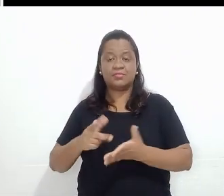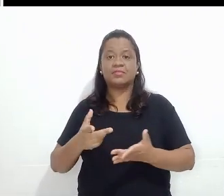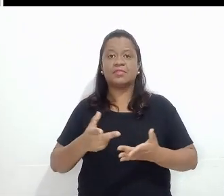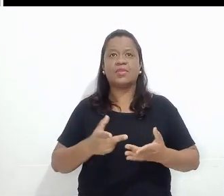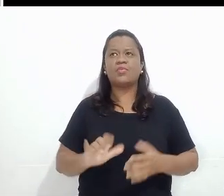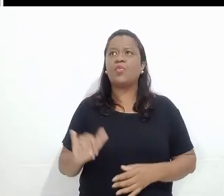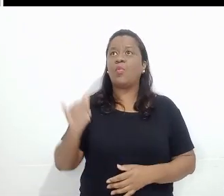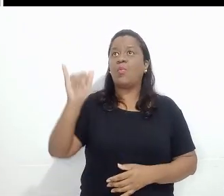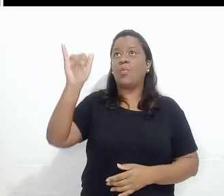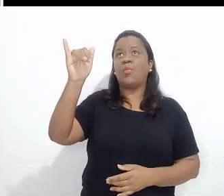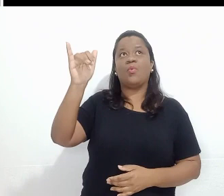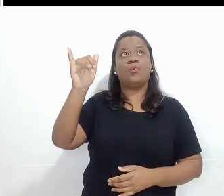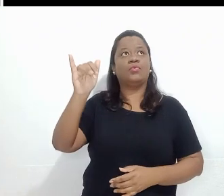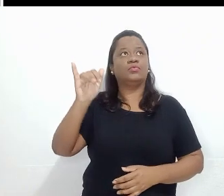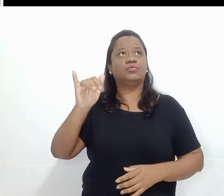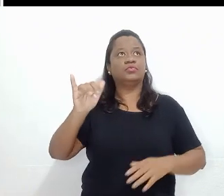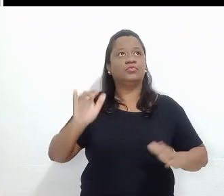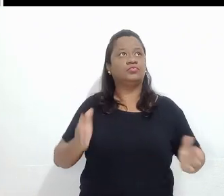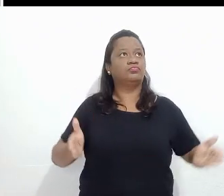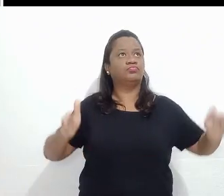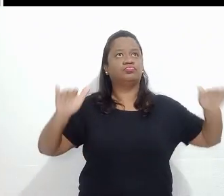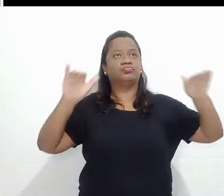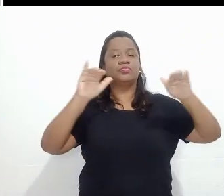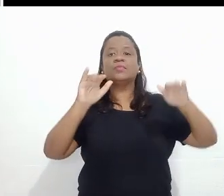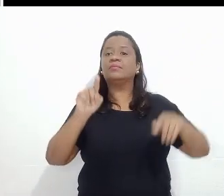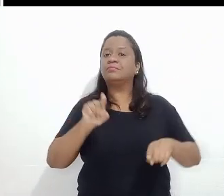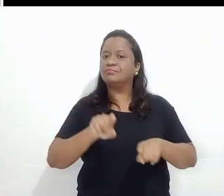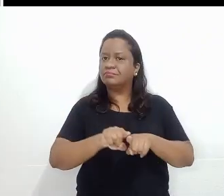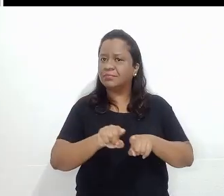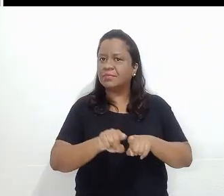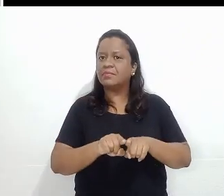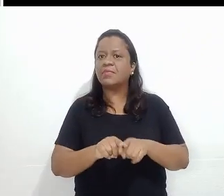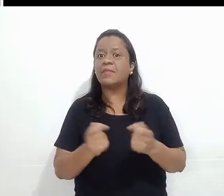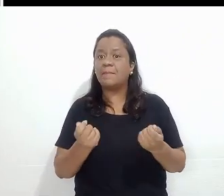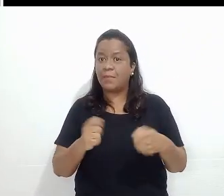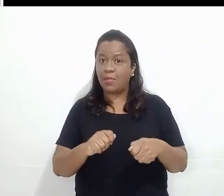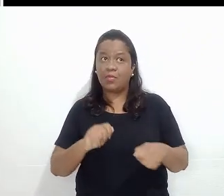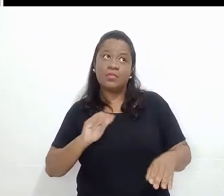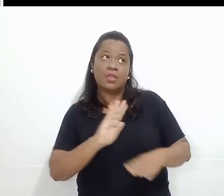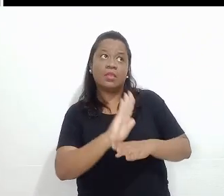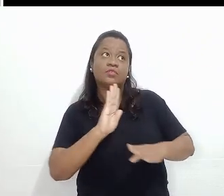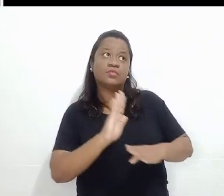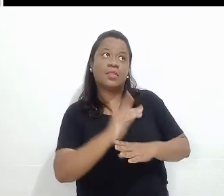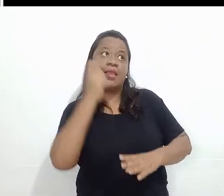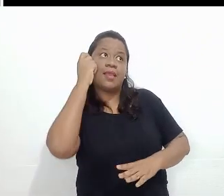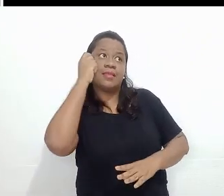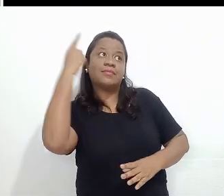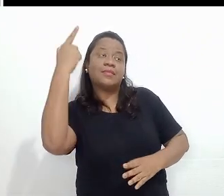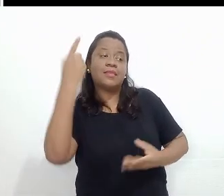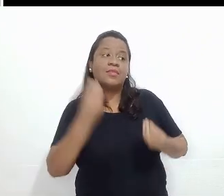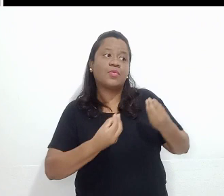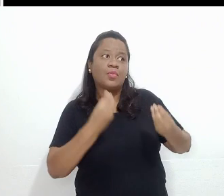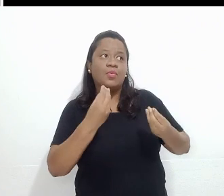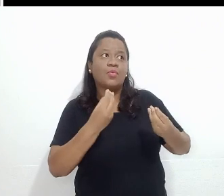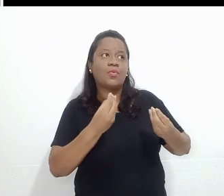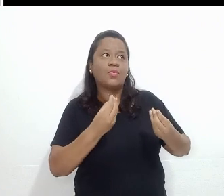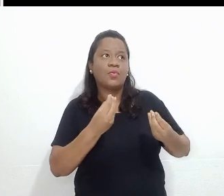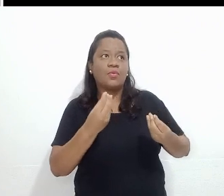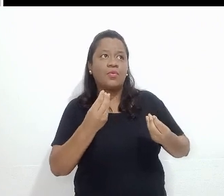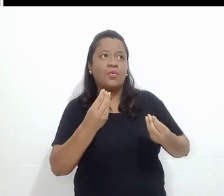O maquinista também pode auxiliá-lo a montar aquelas estruturas todas, a dar ideias, saber como prender aquelas bandeiras